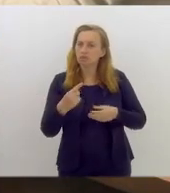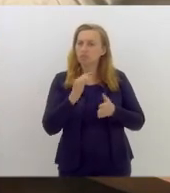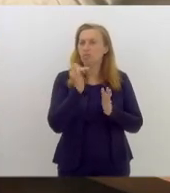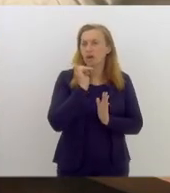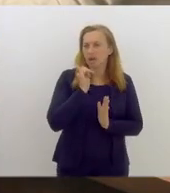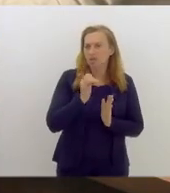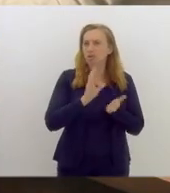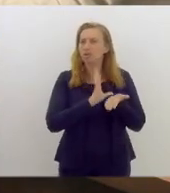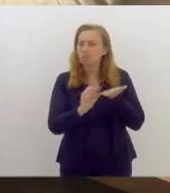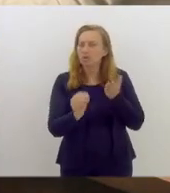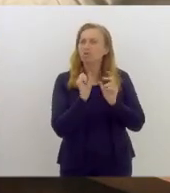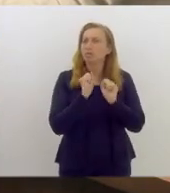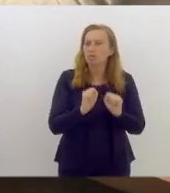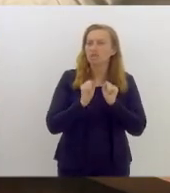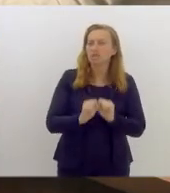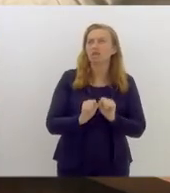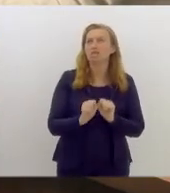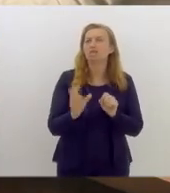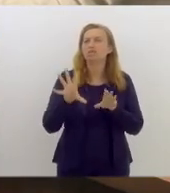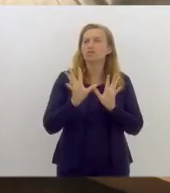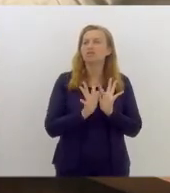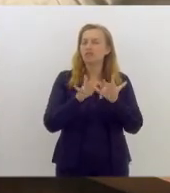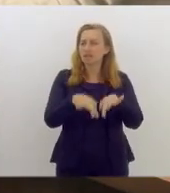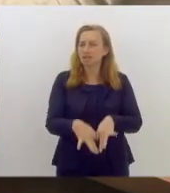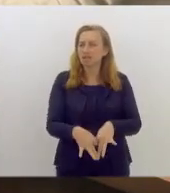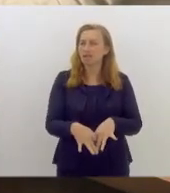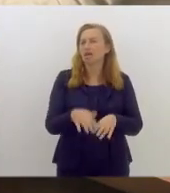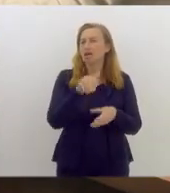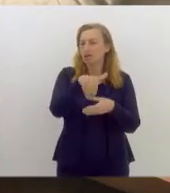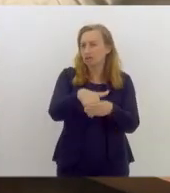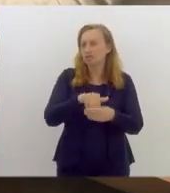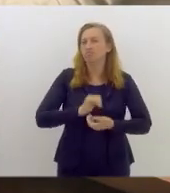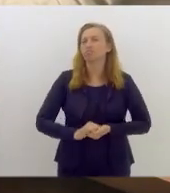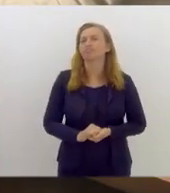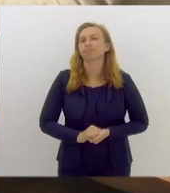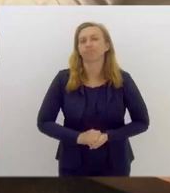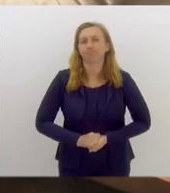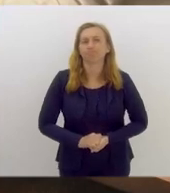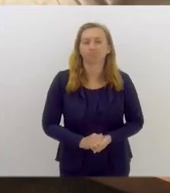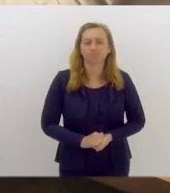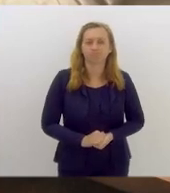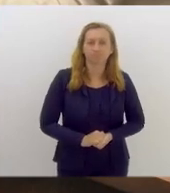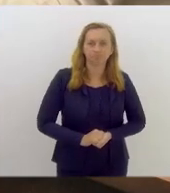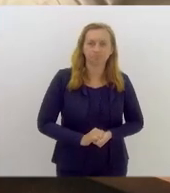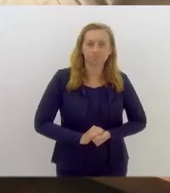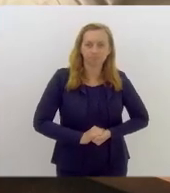pauta para que a gente pudesse concluir a sua votação.